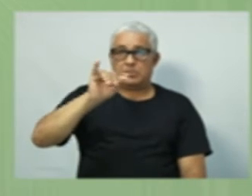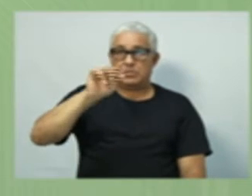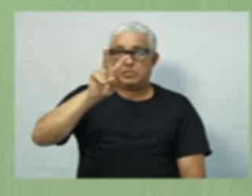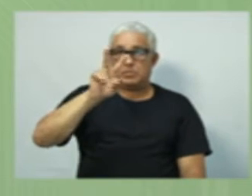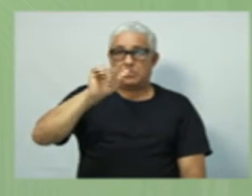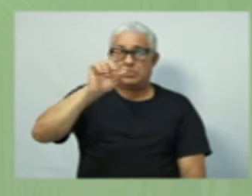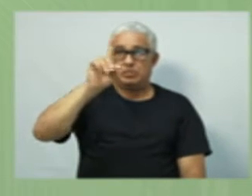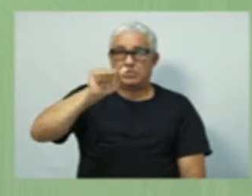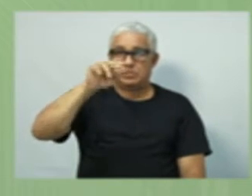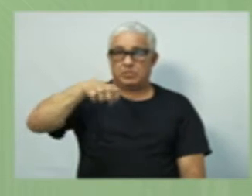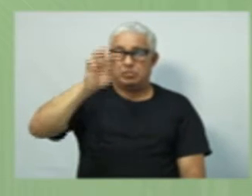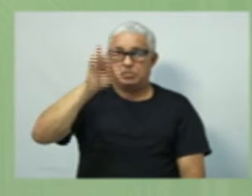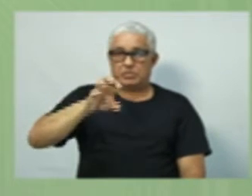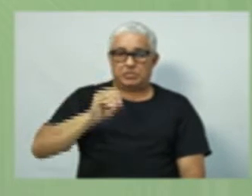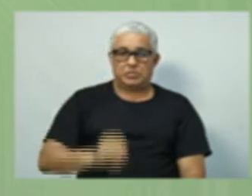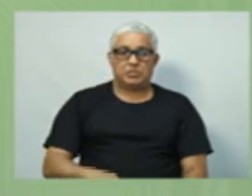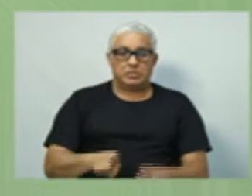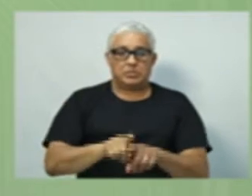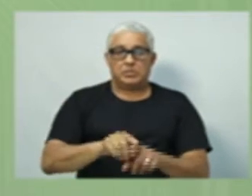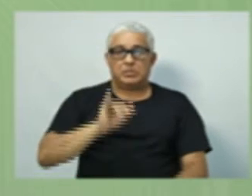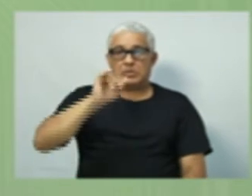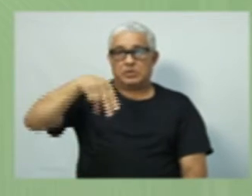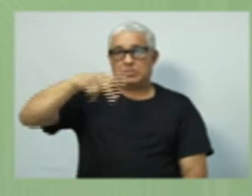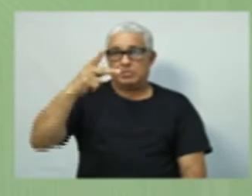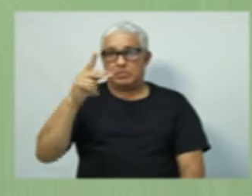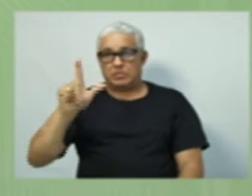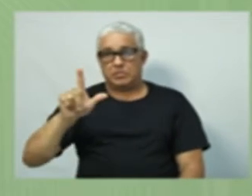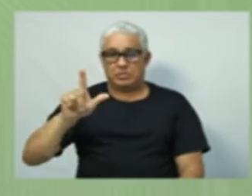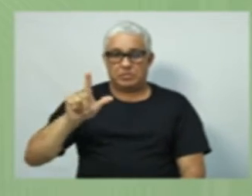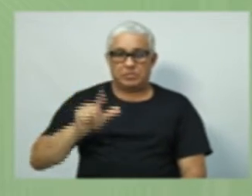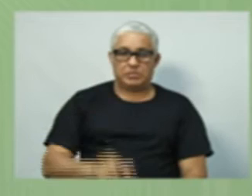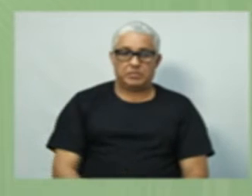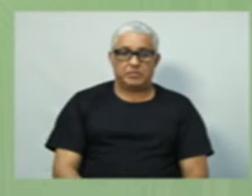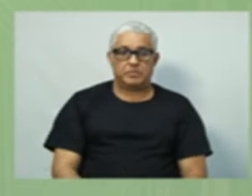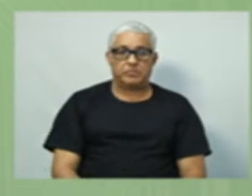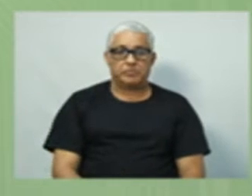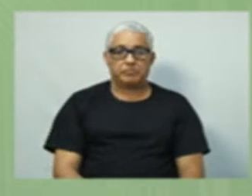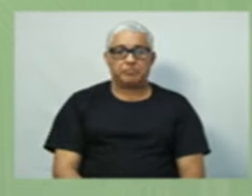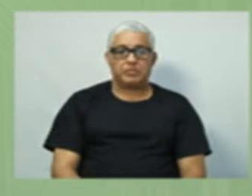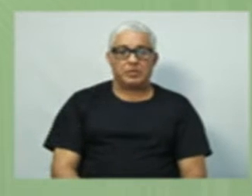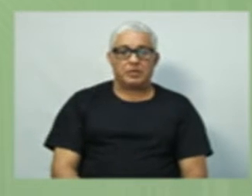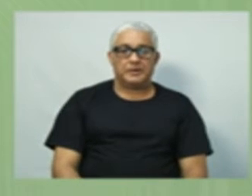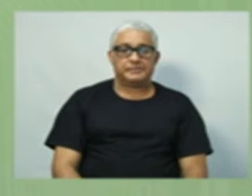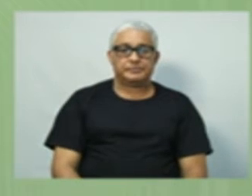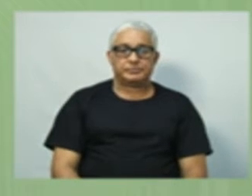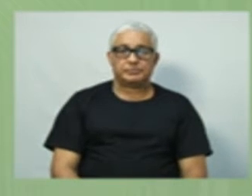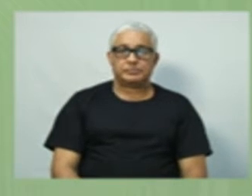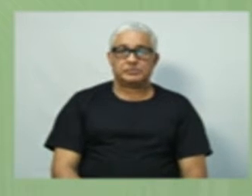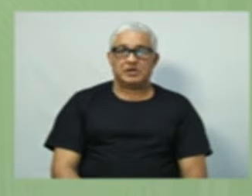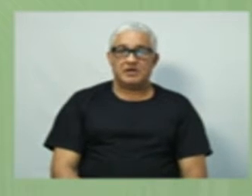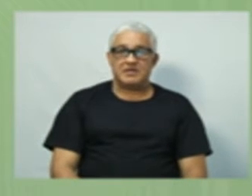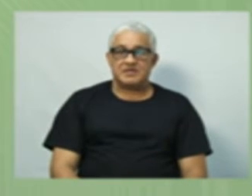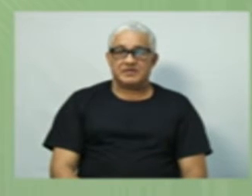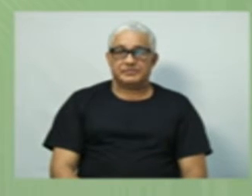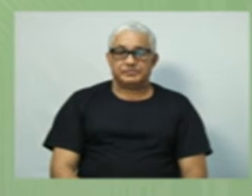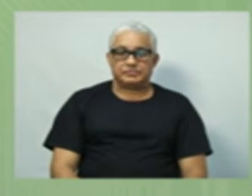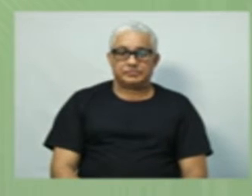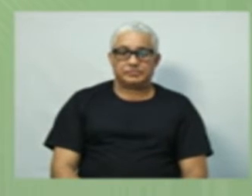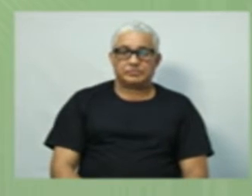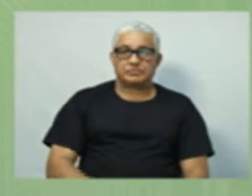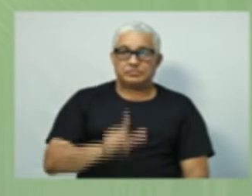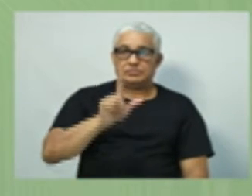cálculo de índice de endividamento imobilização do patrimônio líquido então vou pegar o saldo das minhas contas de